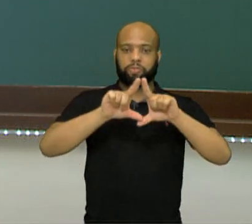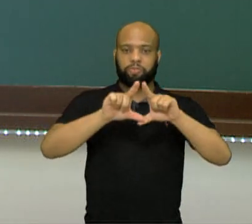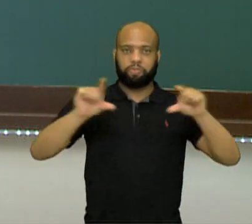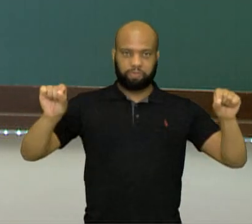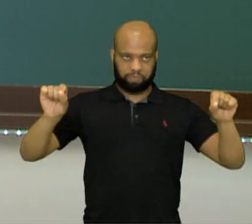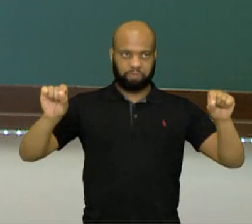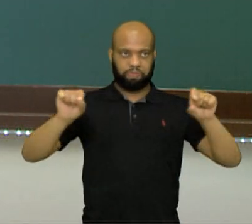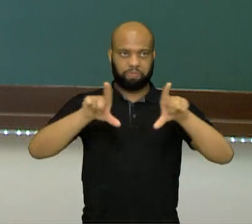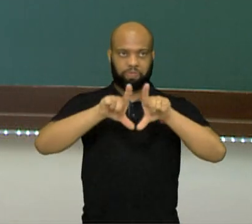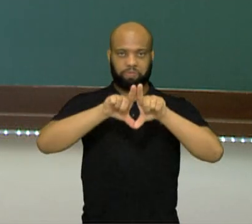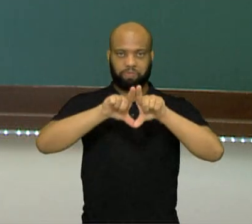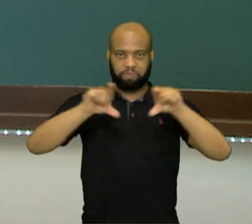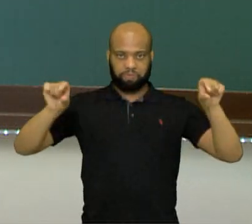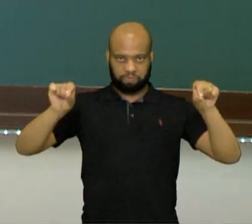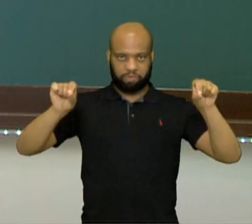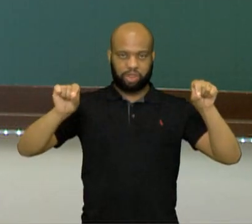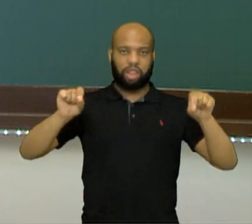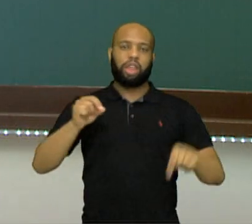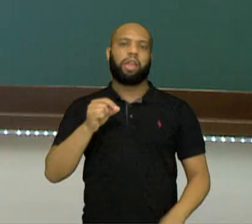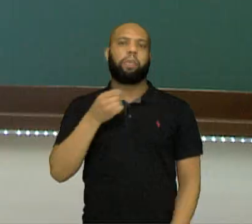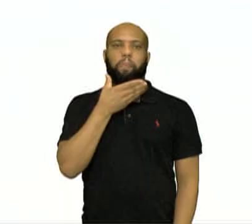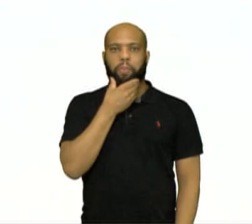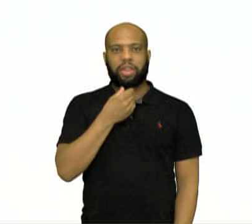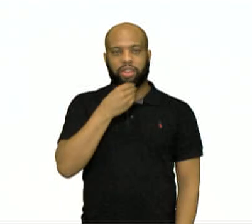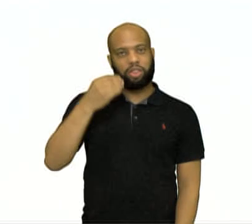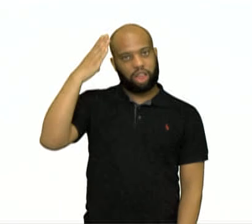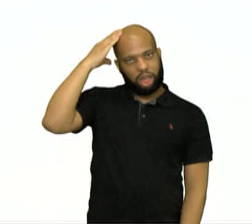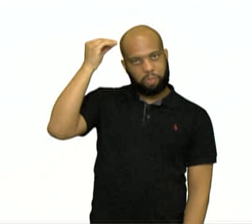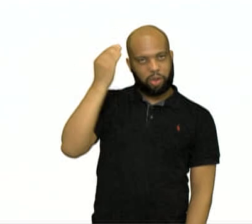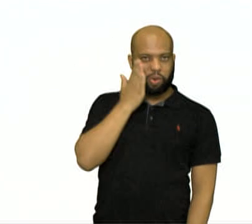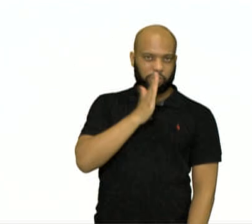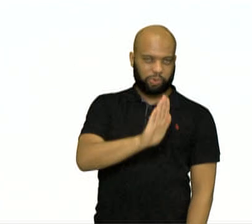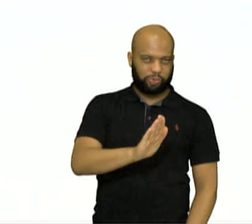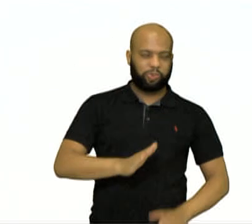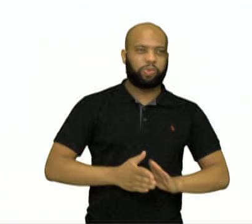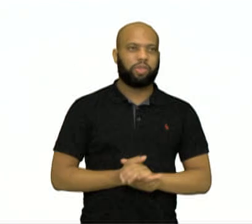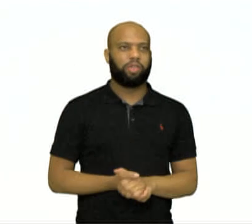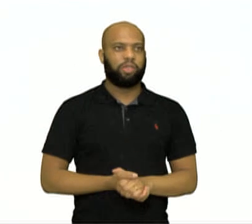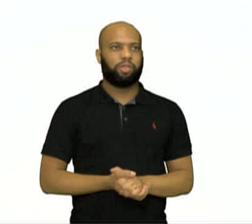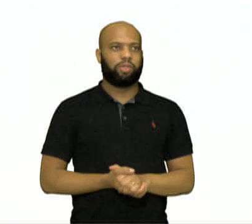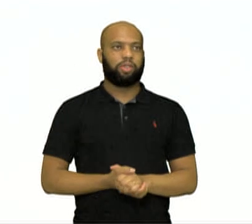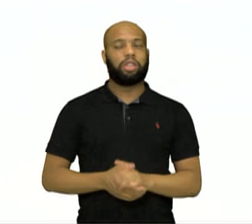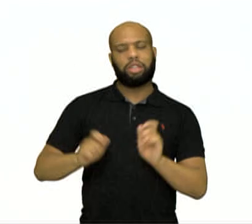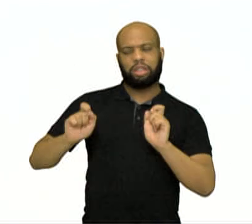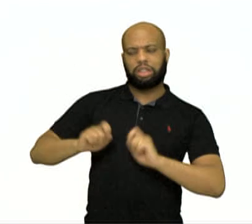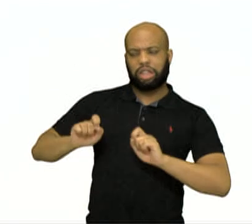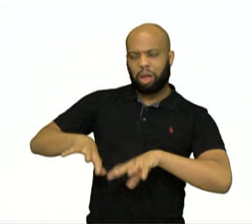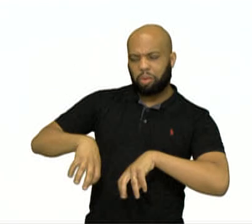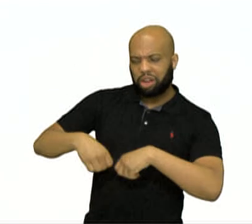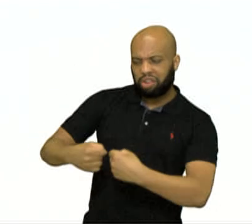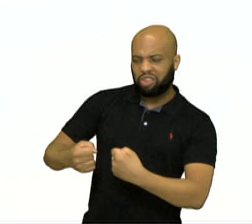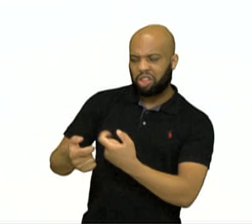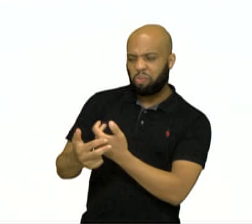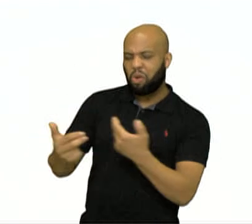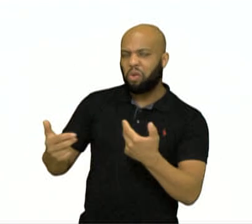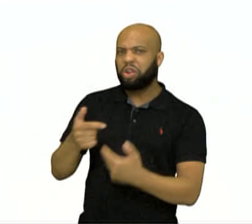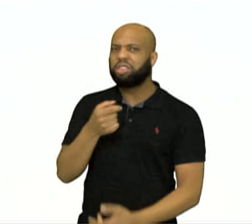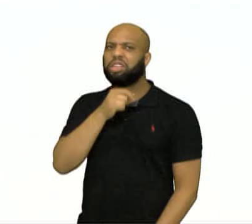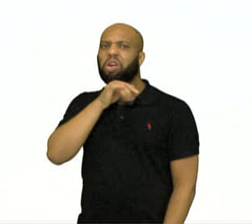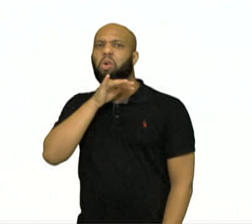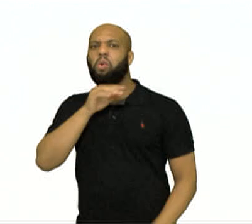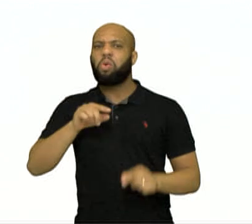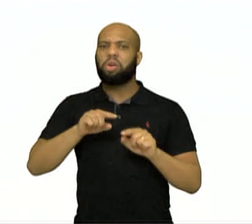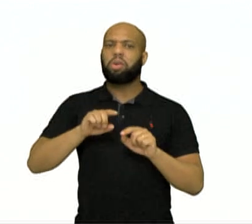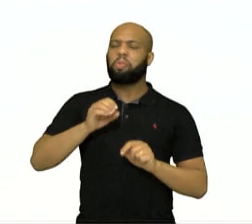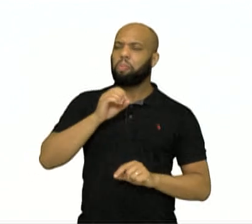do Armandinho. Até dá para defender uma causa ruim com bons argumentos, mas não defenda